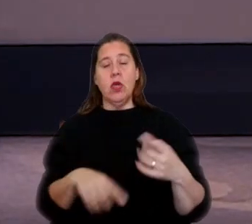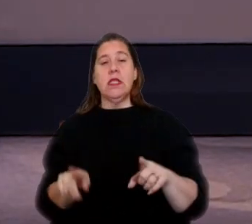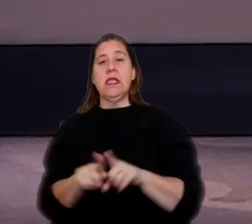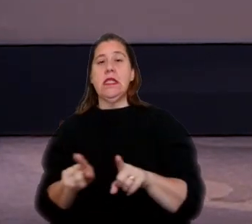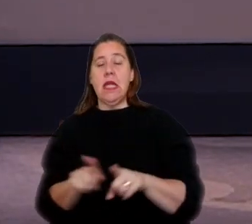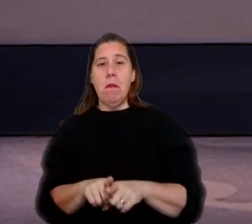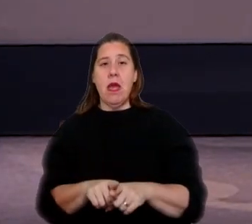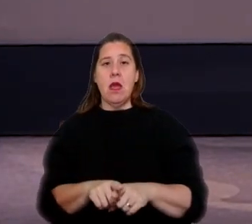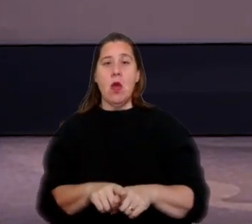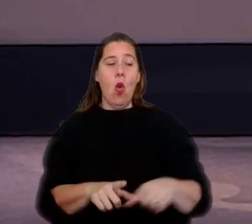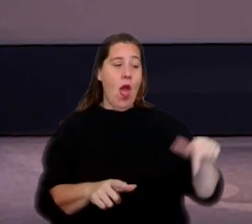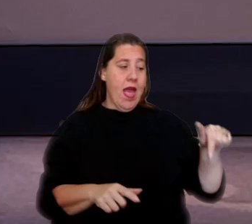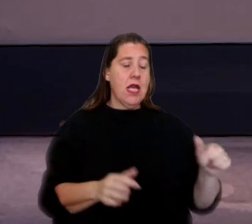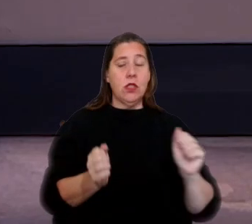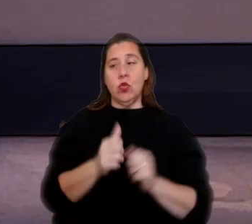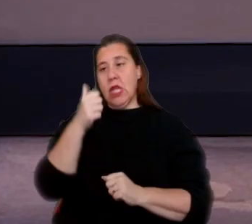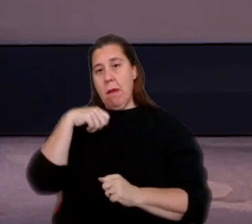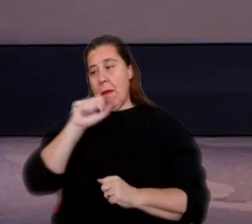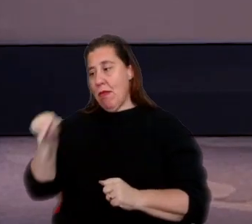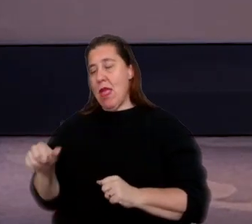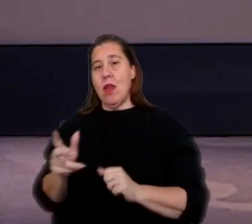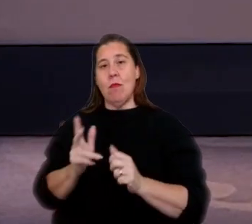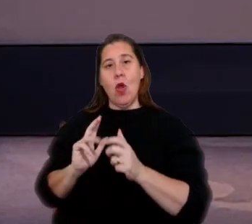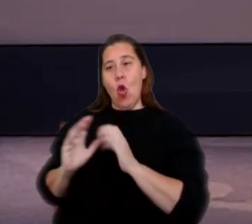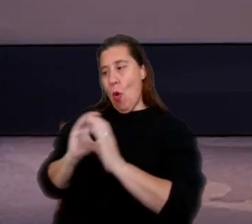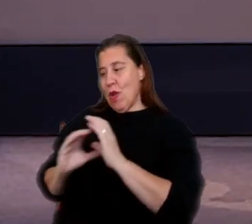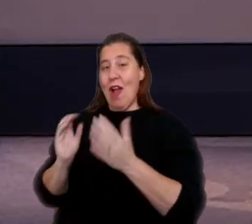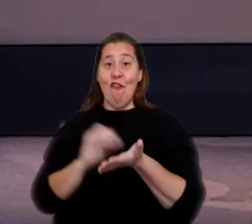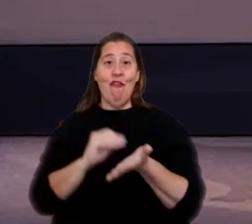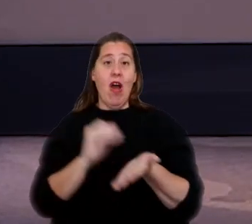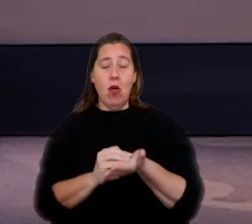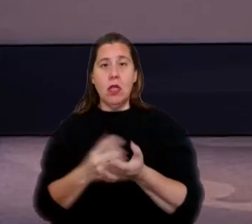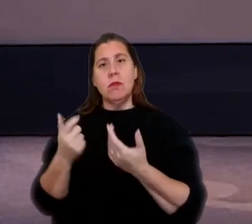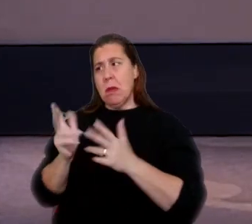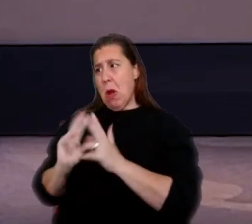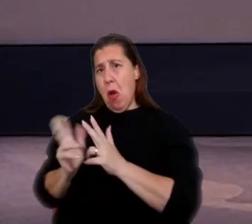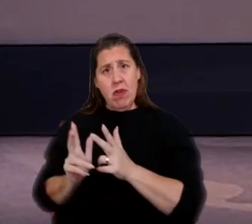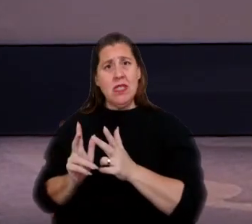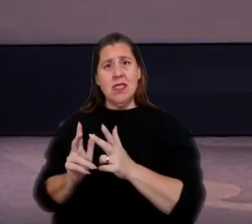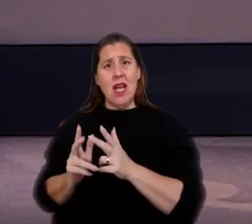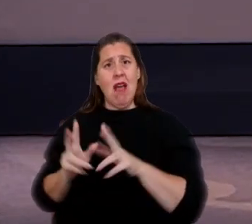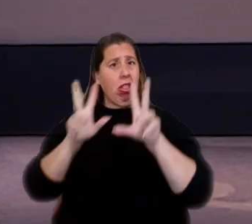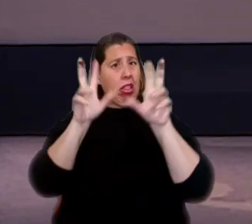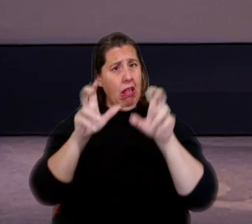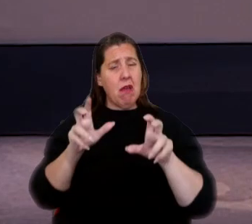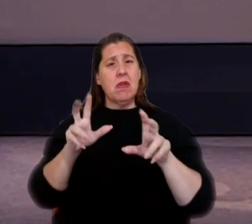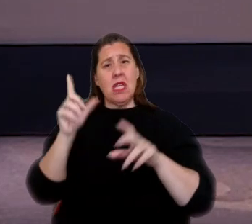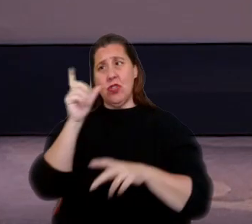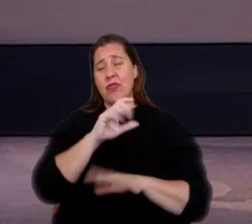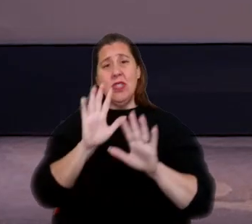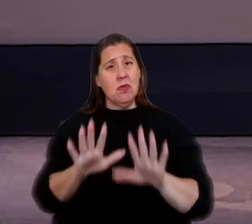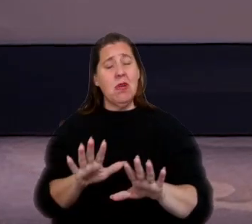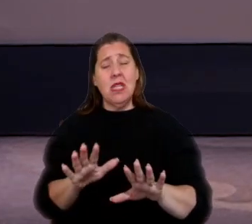com a mãe do Remy, enfim, é um filme também que frisa essa questão. A gente precisa conversar sobre os assuntos, são